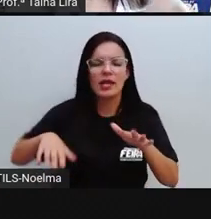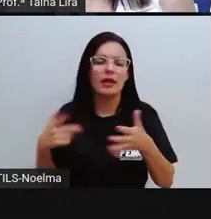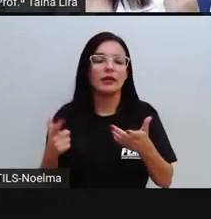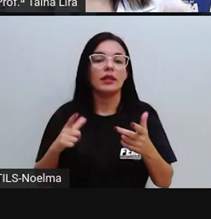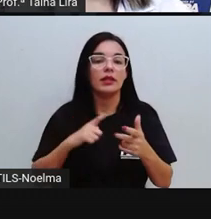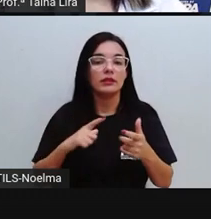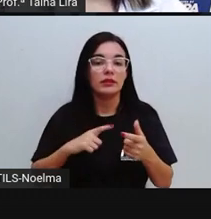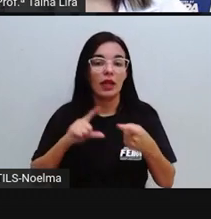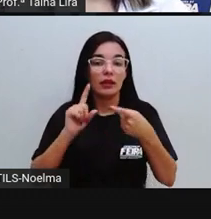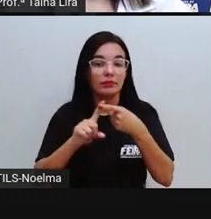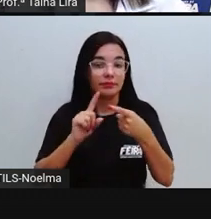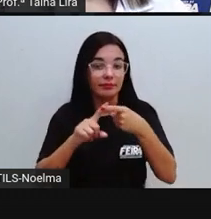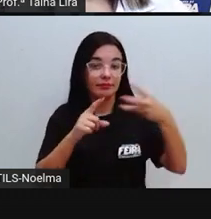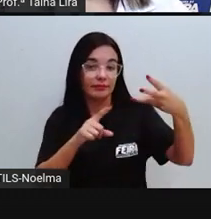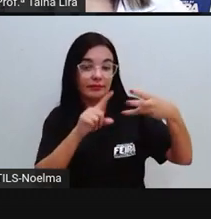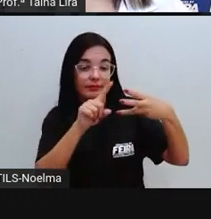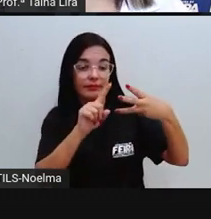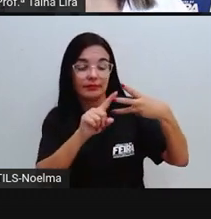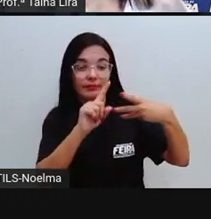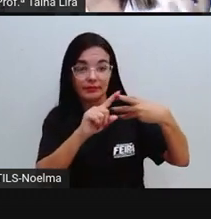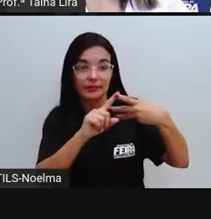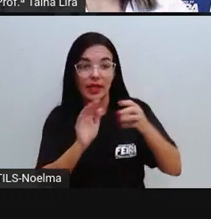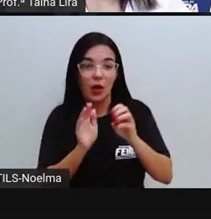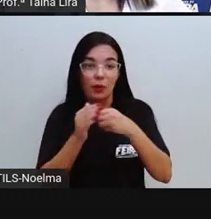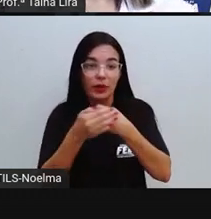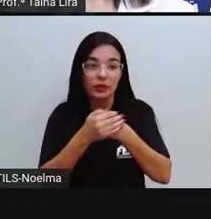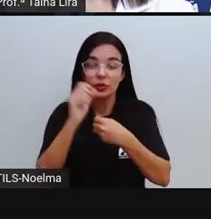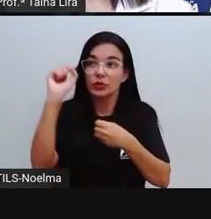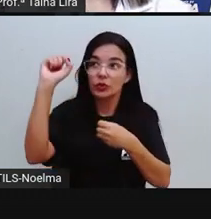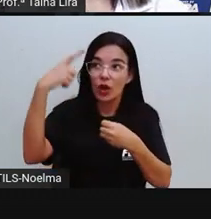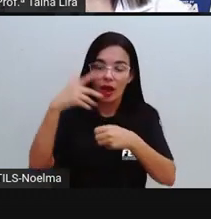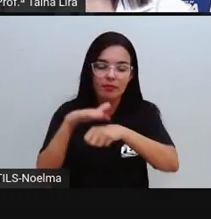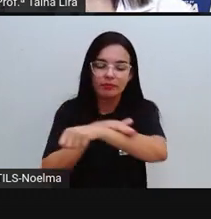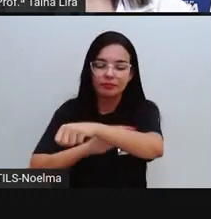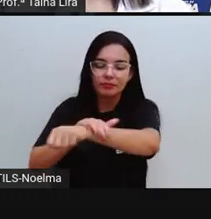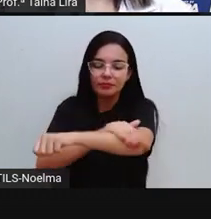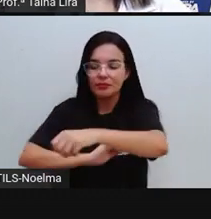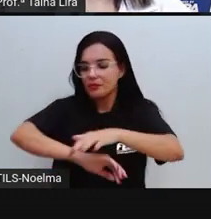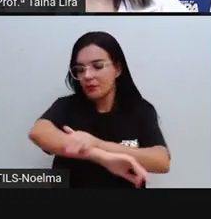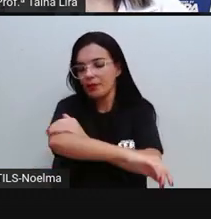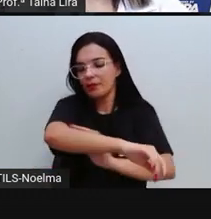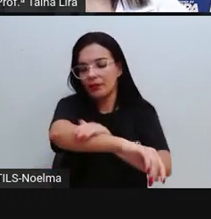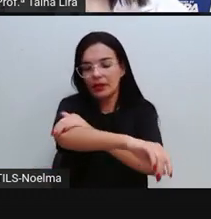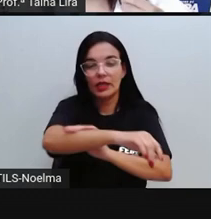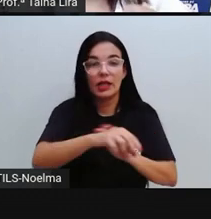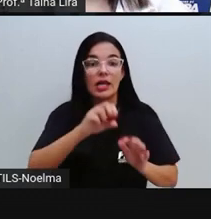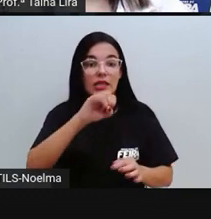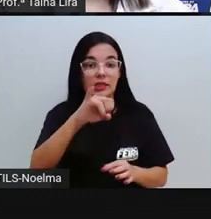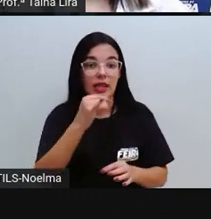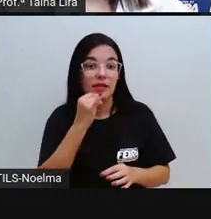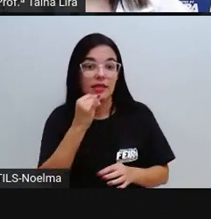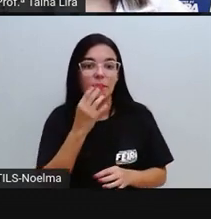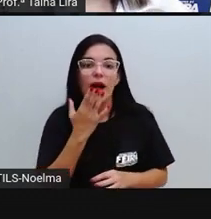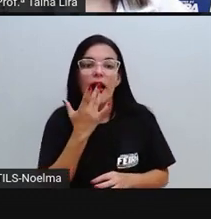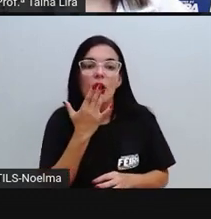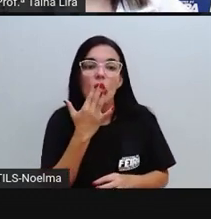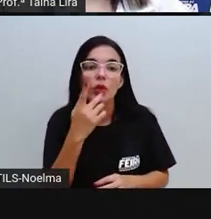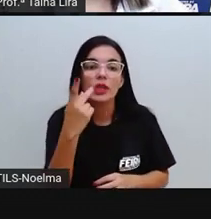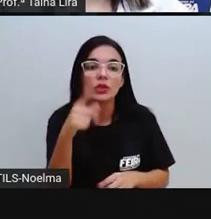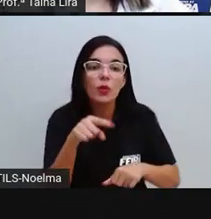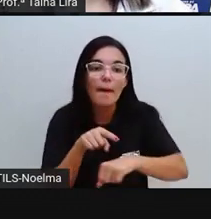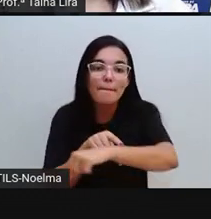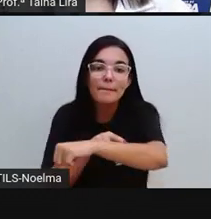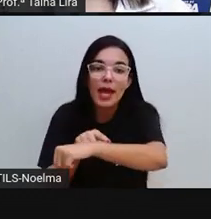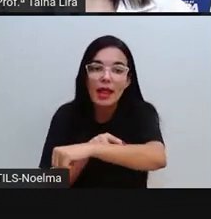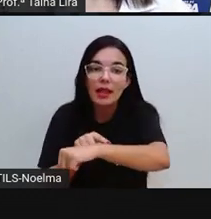O protetor solar. E aí a gente precisa ver, né, pela cor da pele, qual é o fator de proteção. Porque existem protetores aí